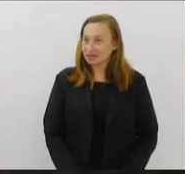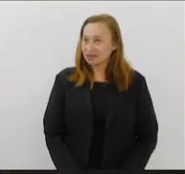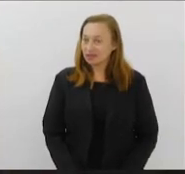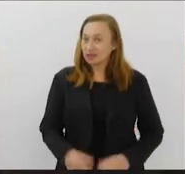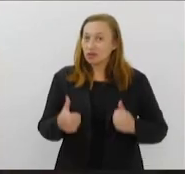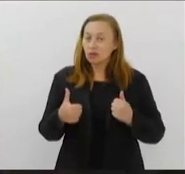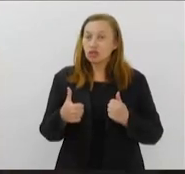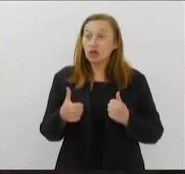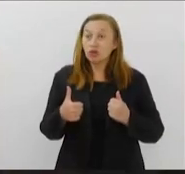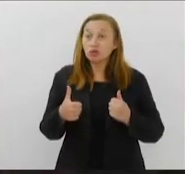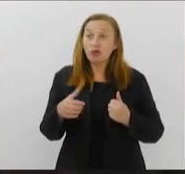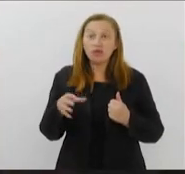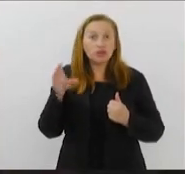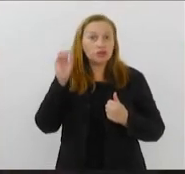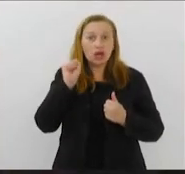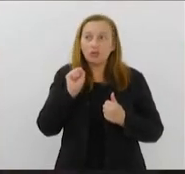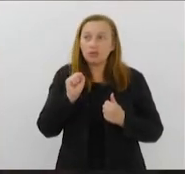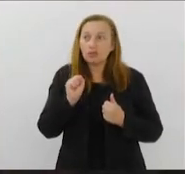Leonardo Medeiros,